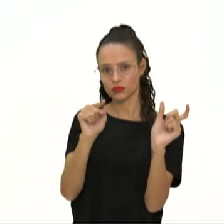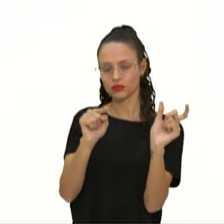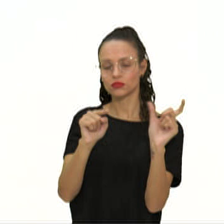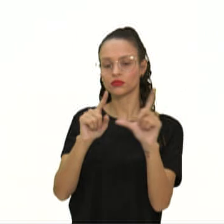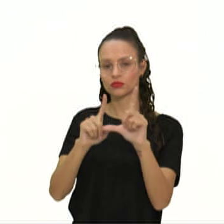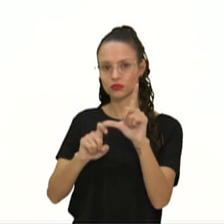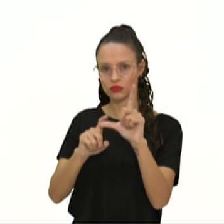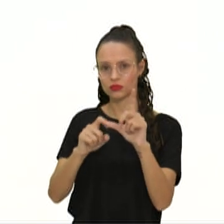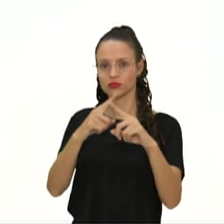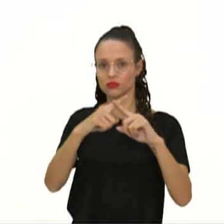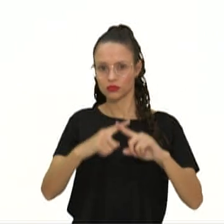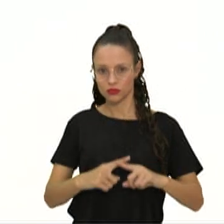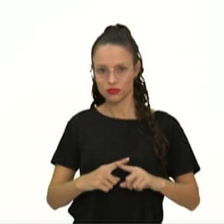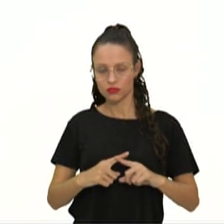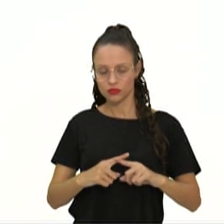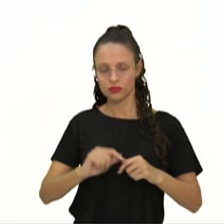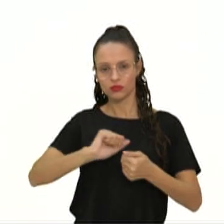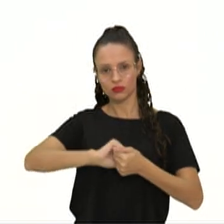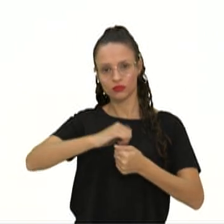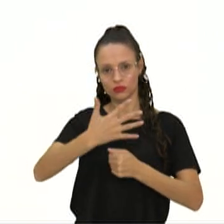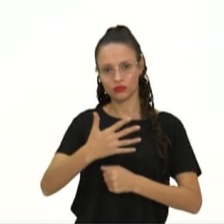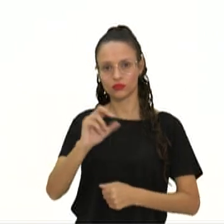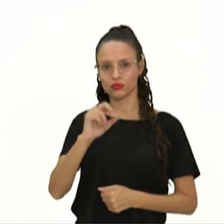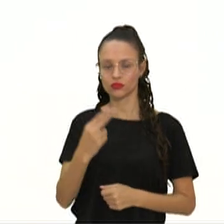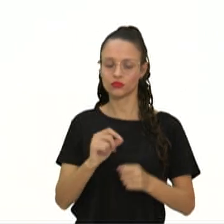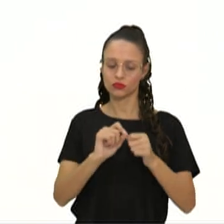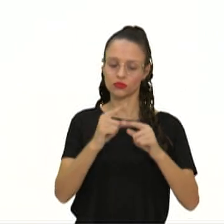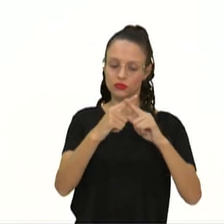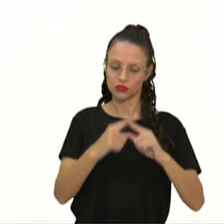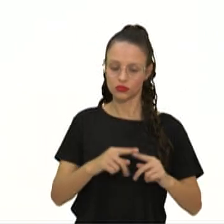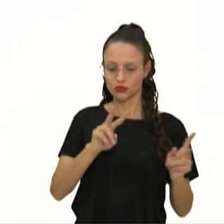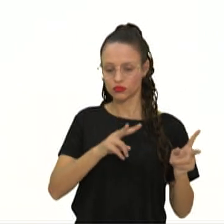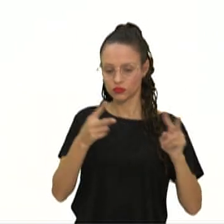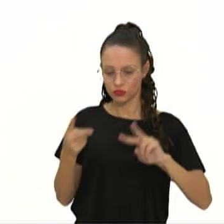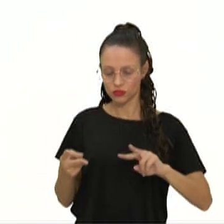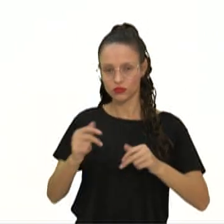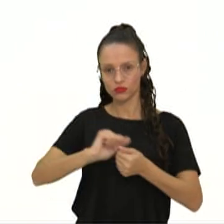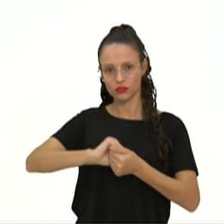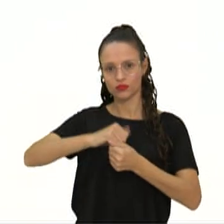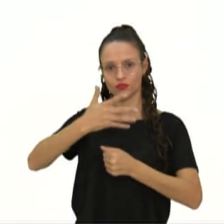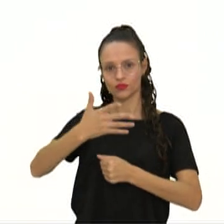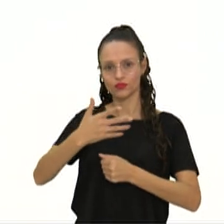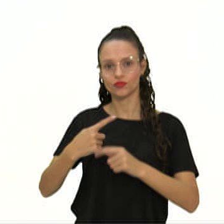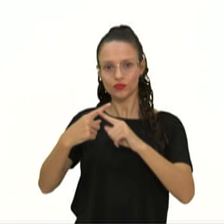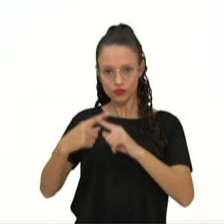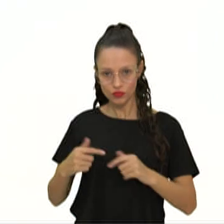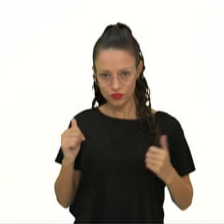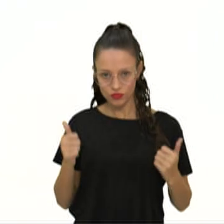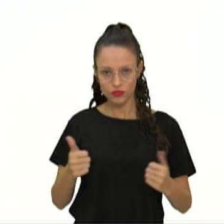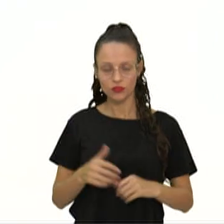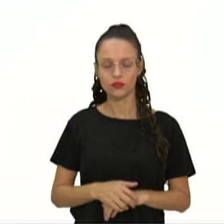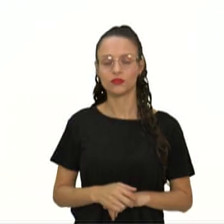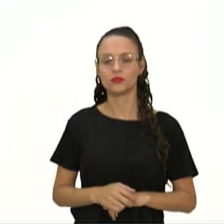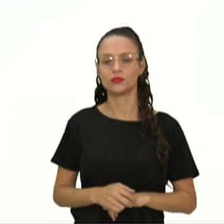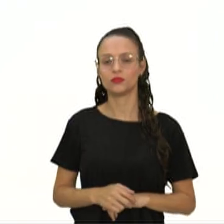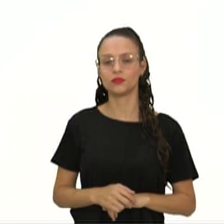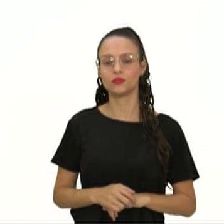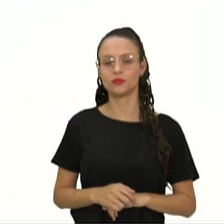literal, multiplicando os expoentes, ou fazendo a multiplicação, transformando essa potência numa multiplicação, tá? Se